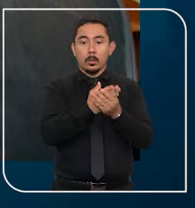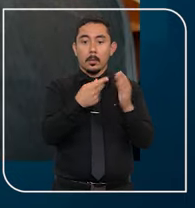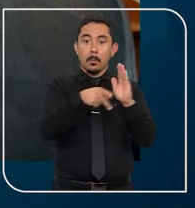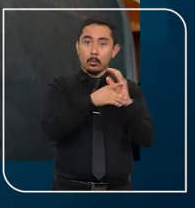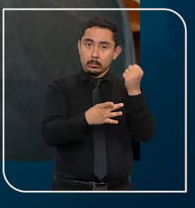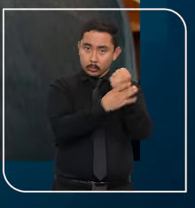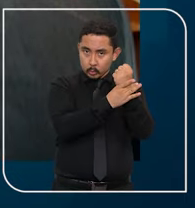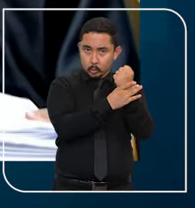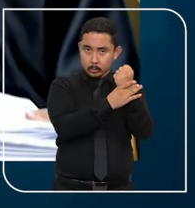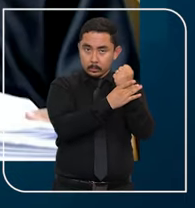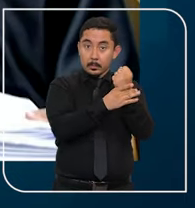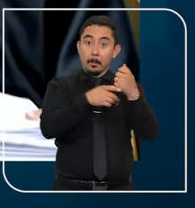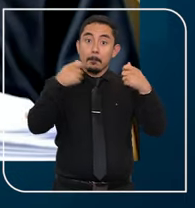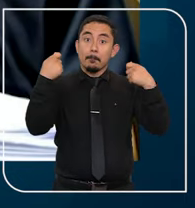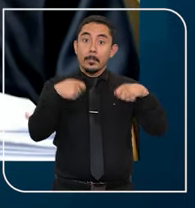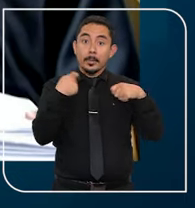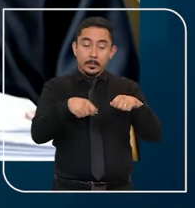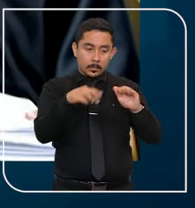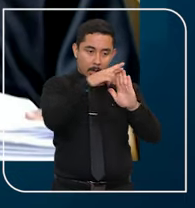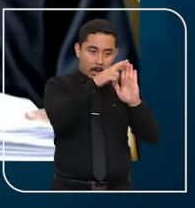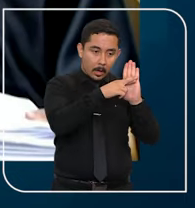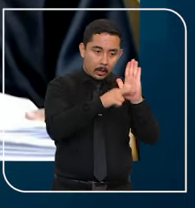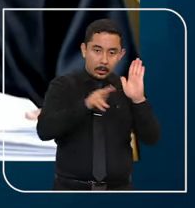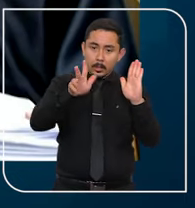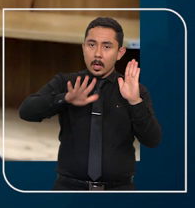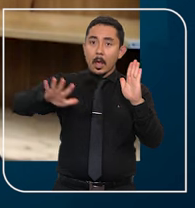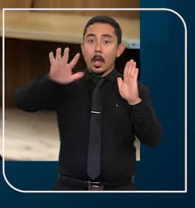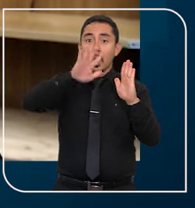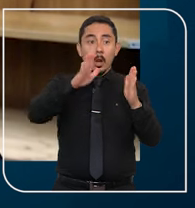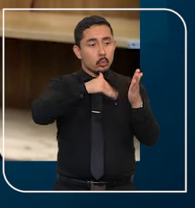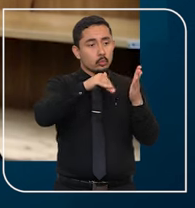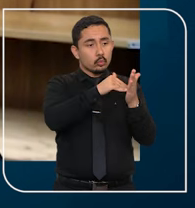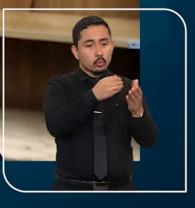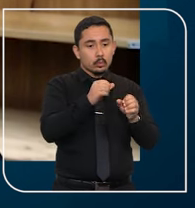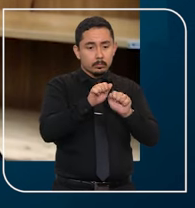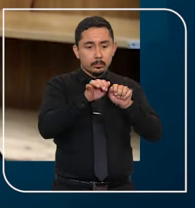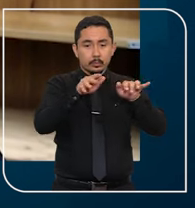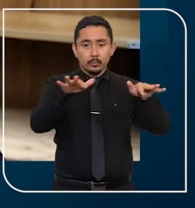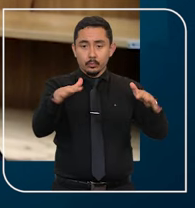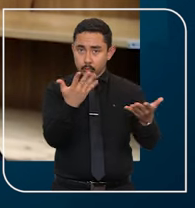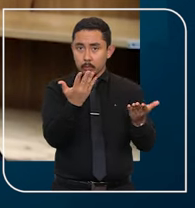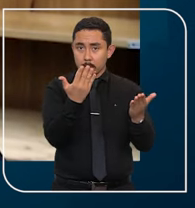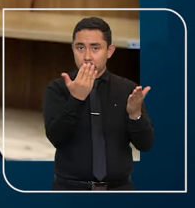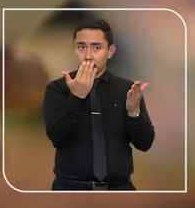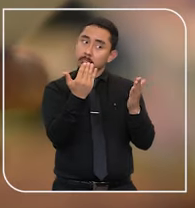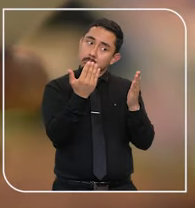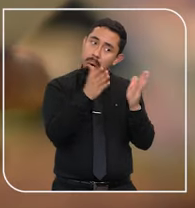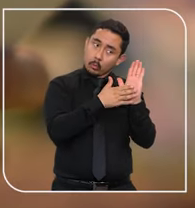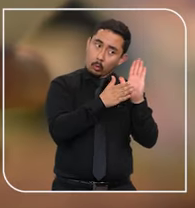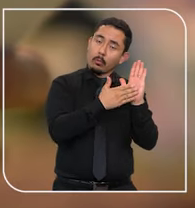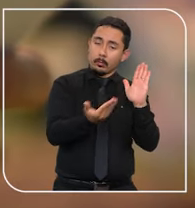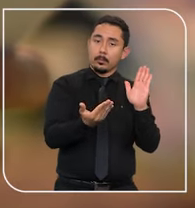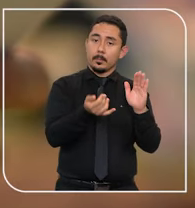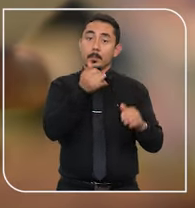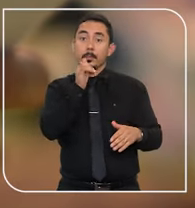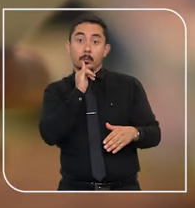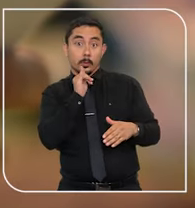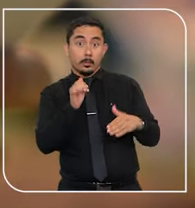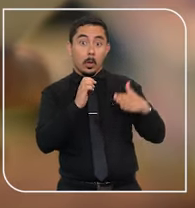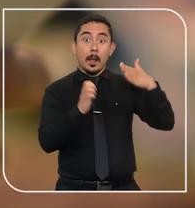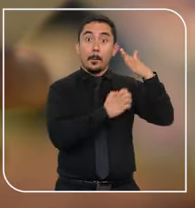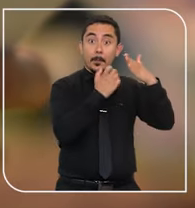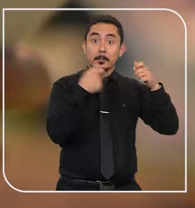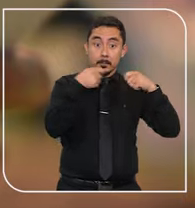sobre indenização de seguro deve-se aplicar A Regra geral de distribuição estática do ônus da prova ou seja a